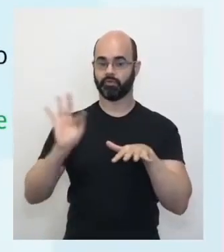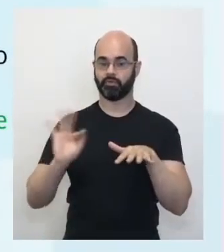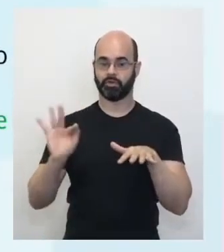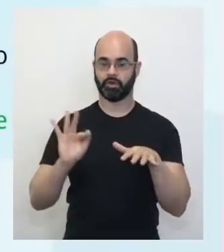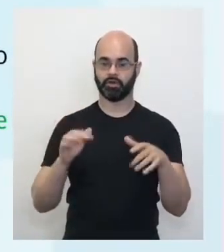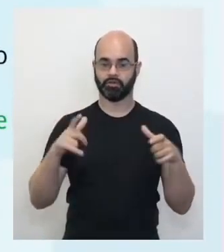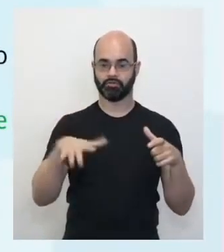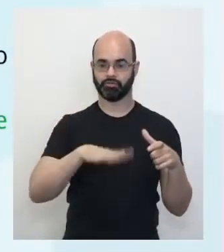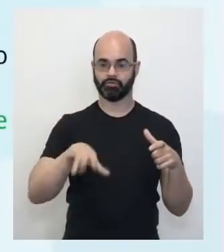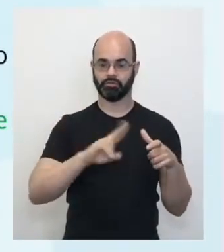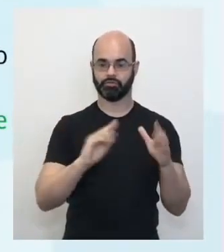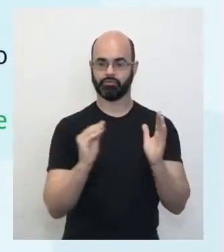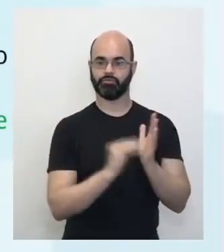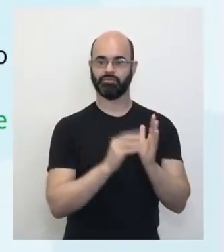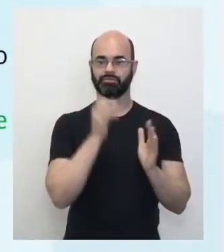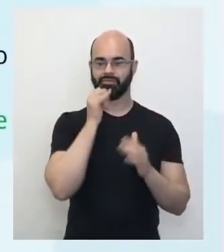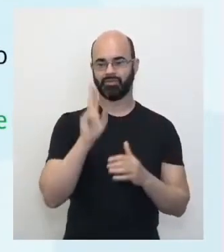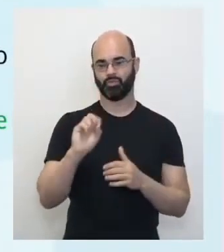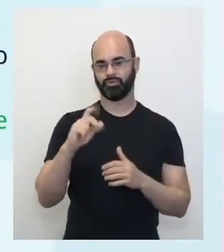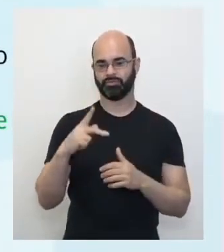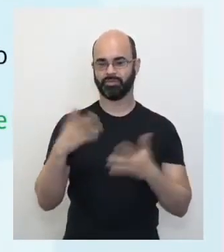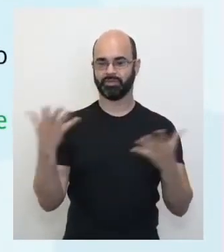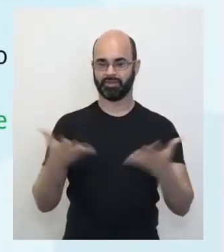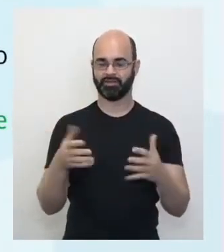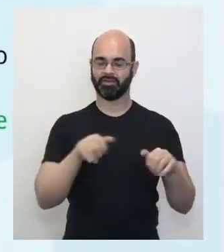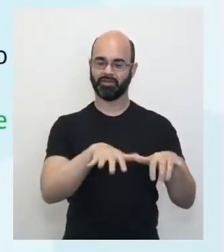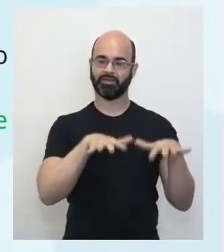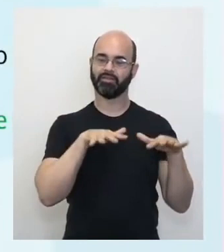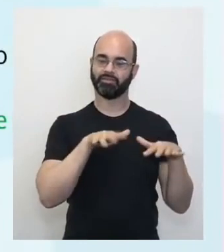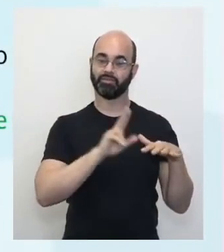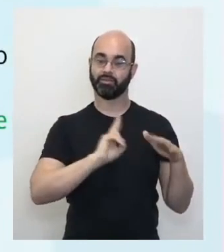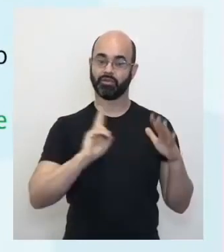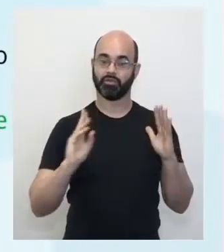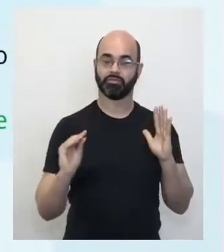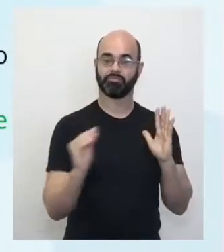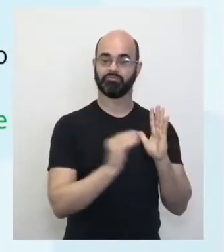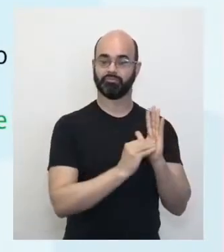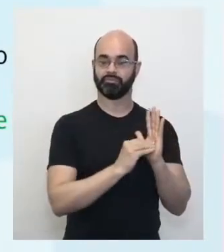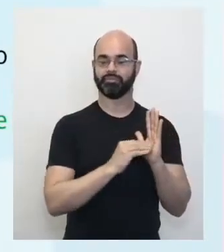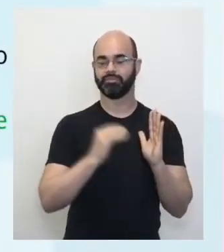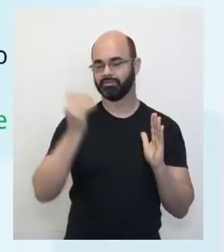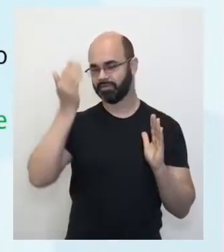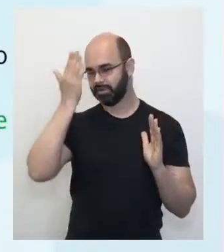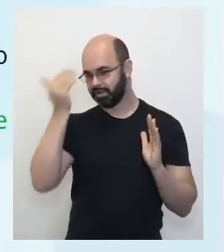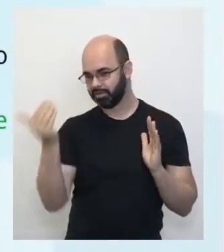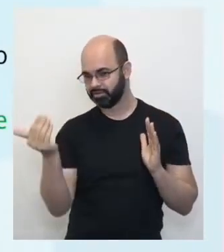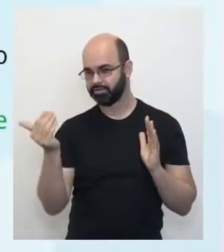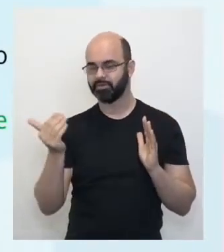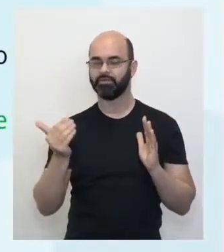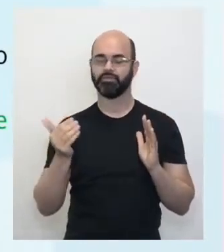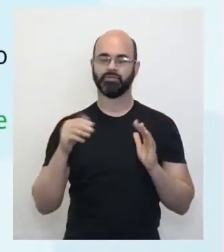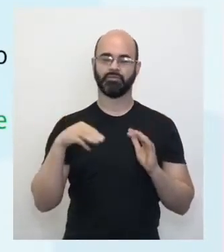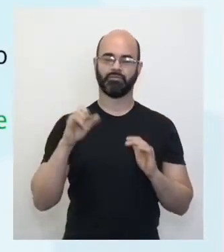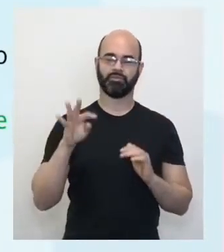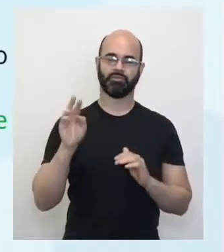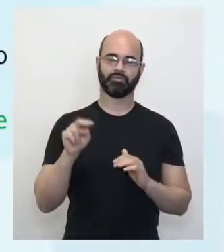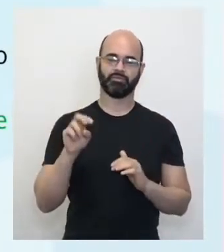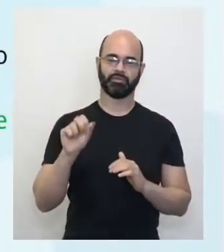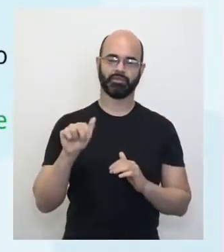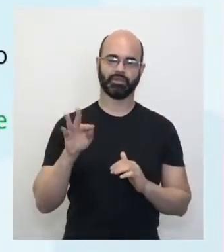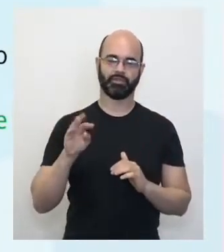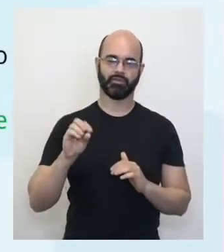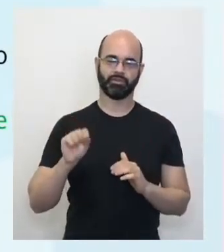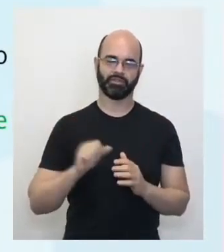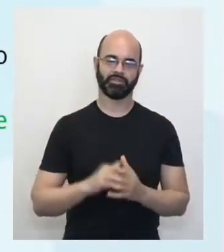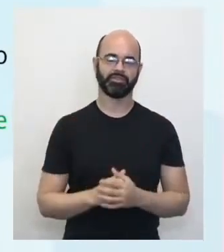a faculdade USP agora tem um auditório com o nome em homenagem, né, ao Milton Santos, né?